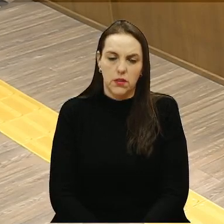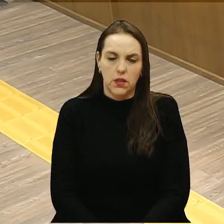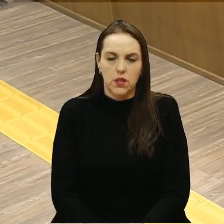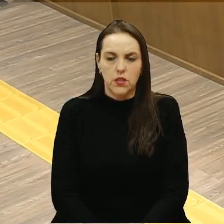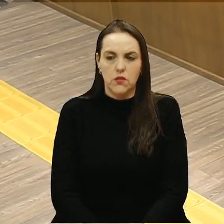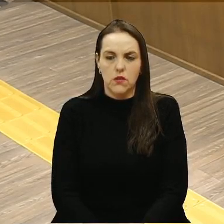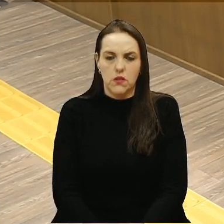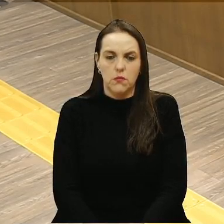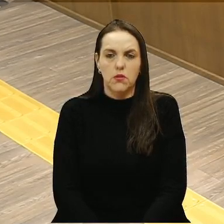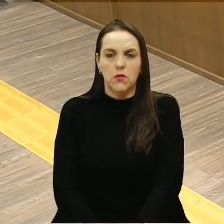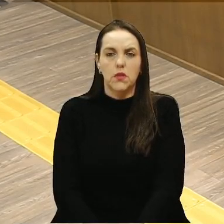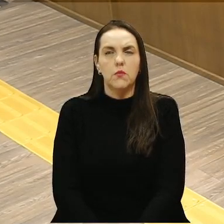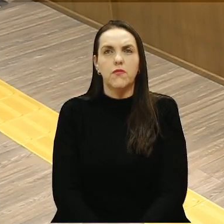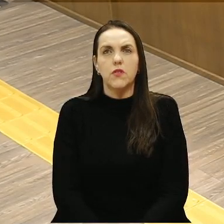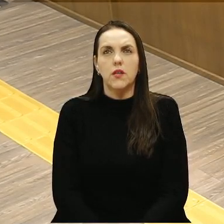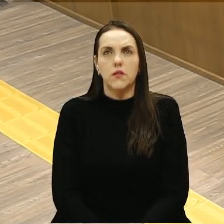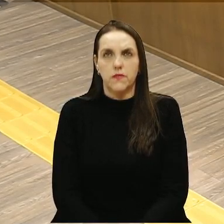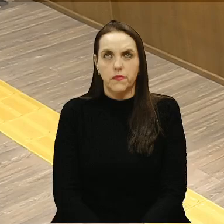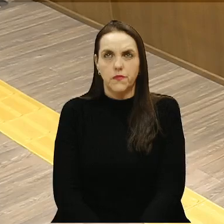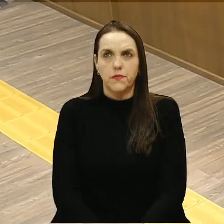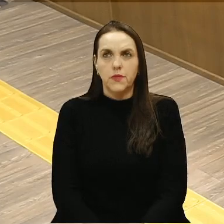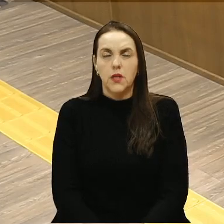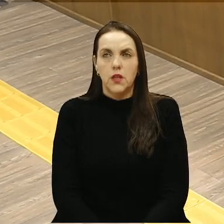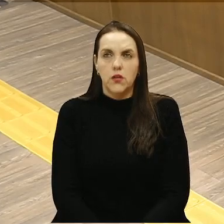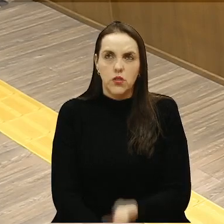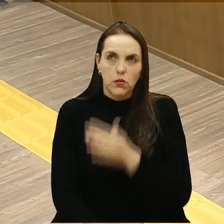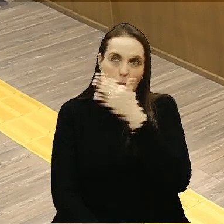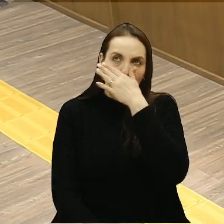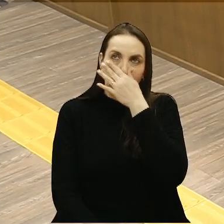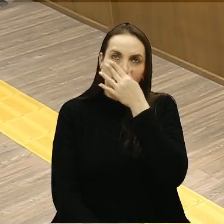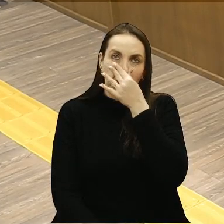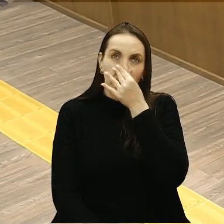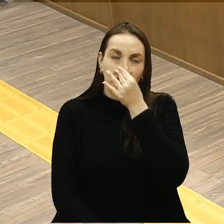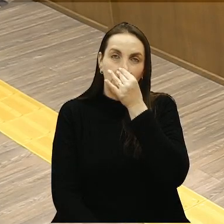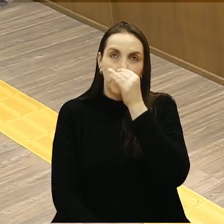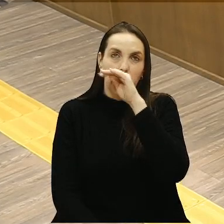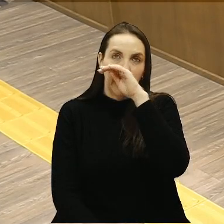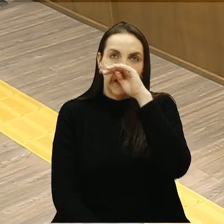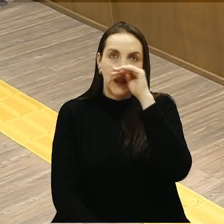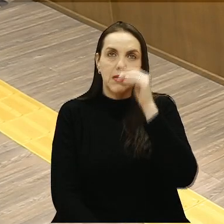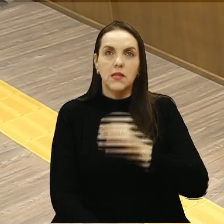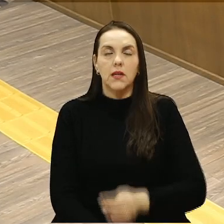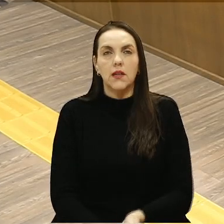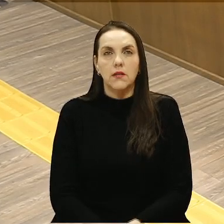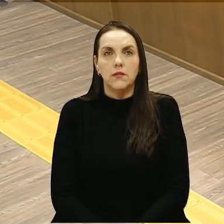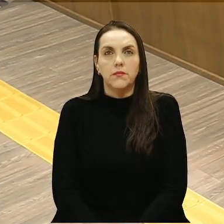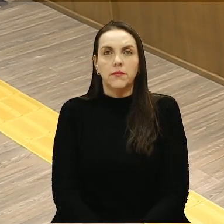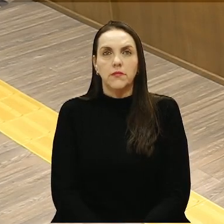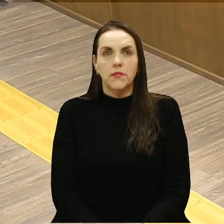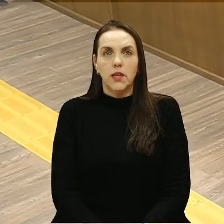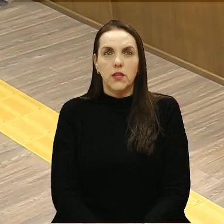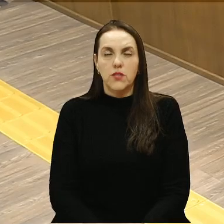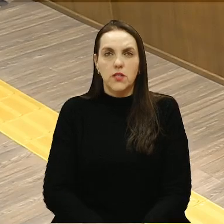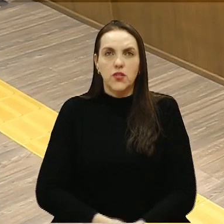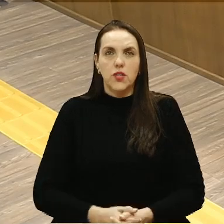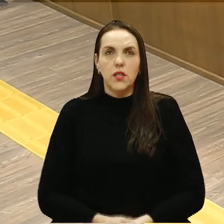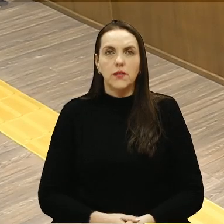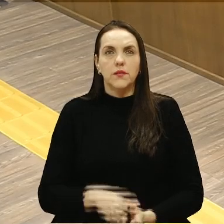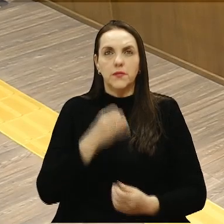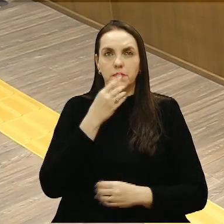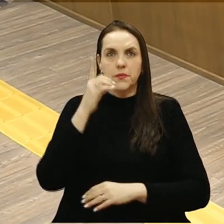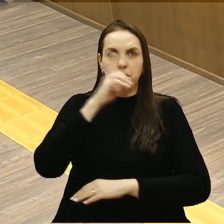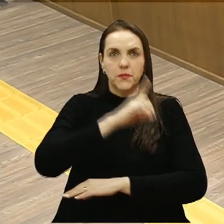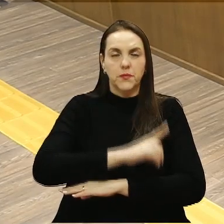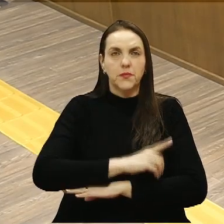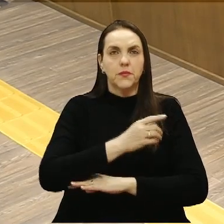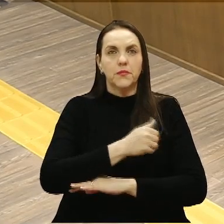Eu sim, o PT votou contra a Constituição. Eu votei a favor. O PT votou contra. Bom dia, senhoras e senhores, a todos que estão aqui